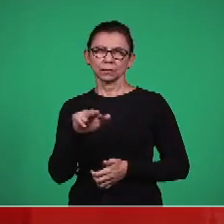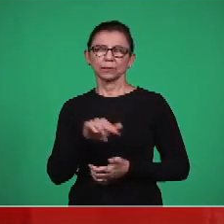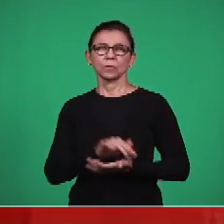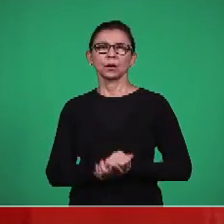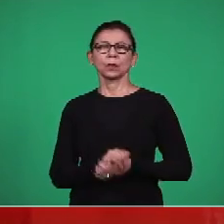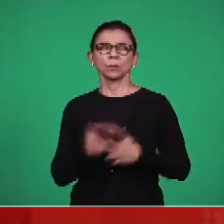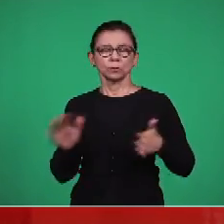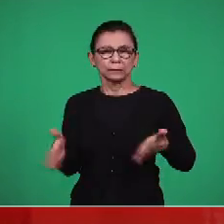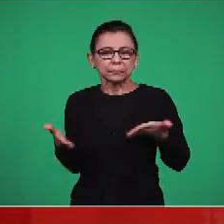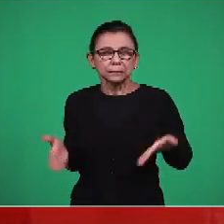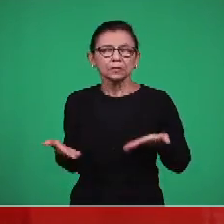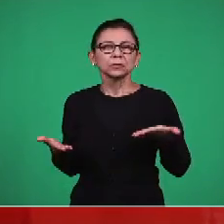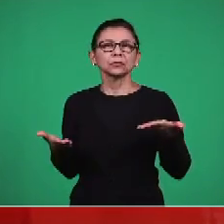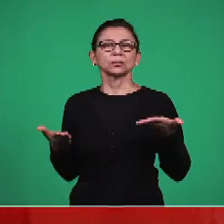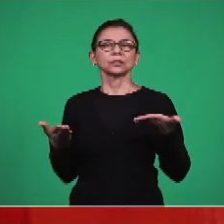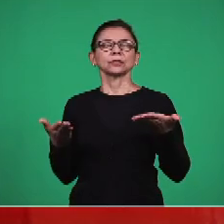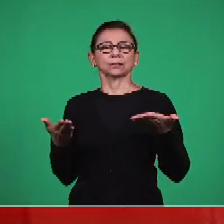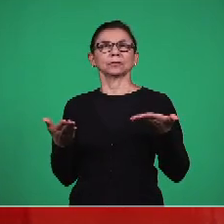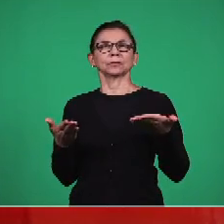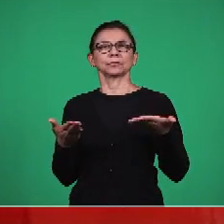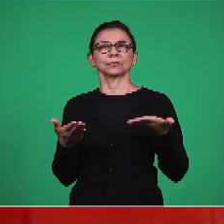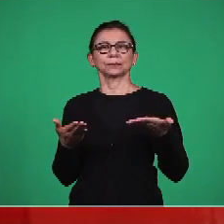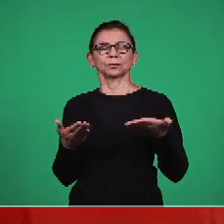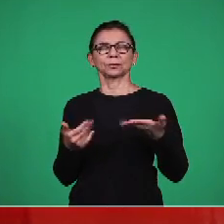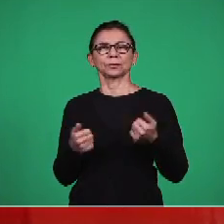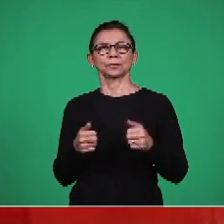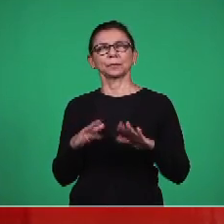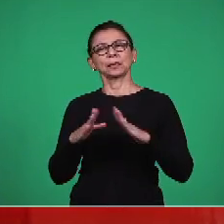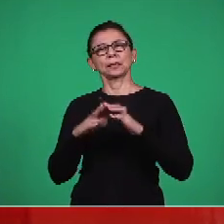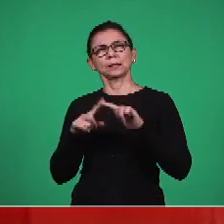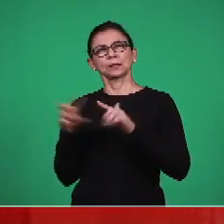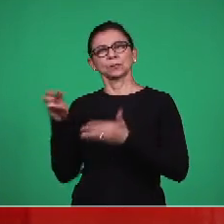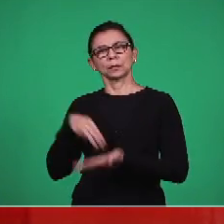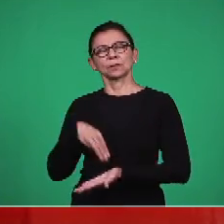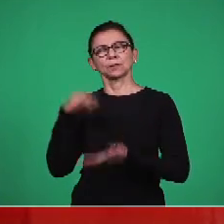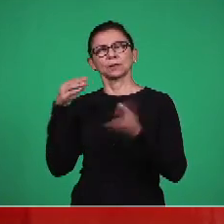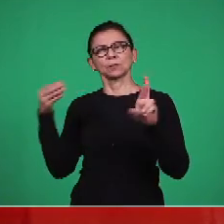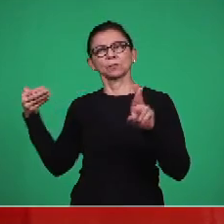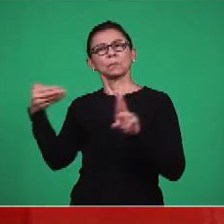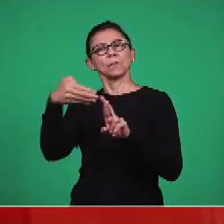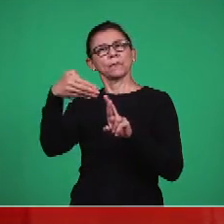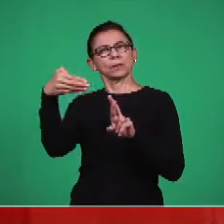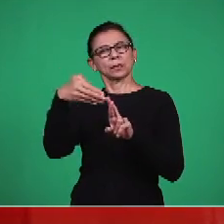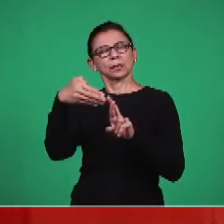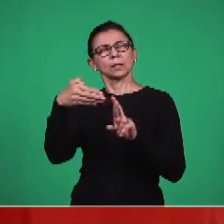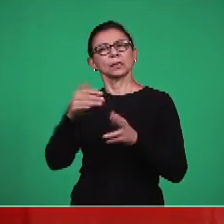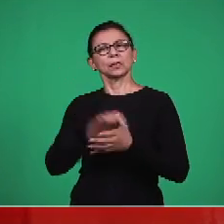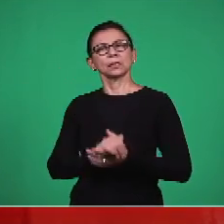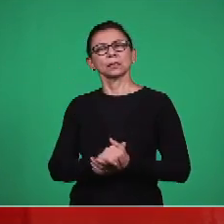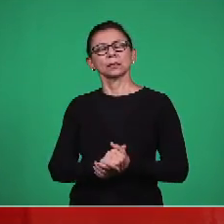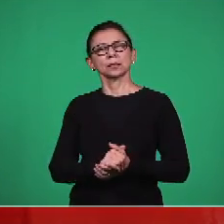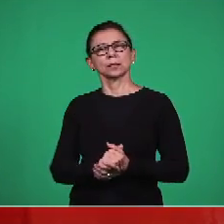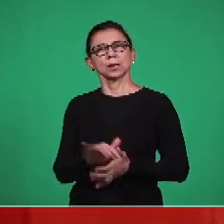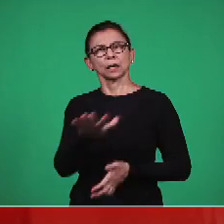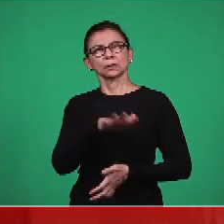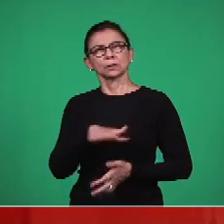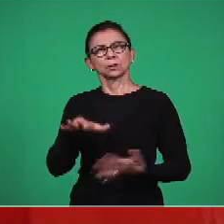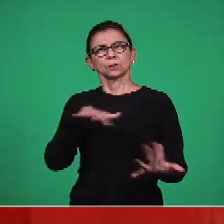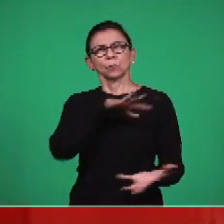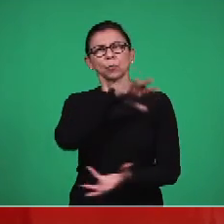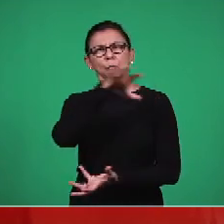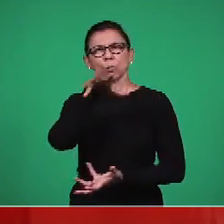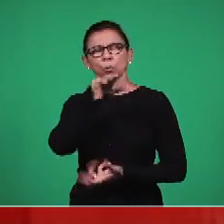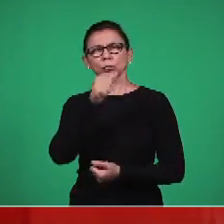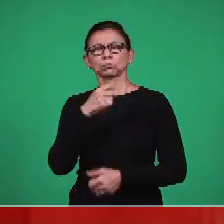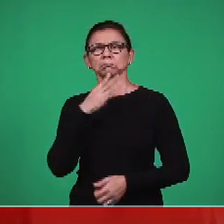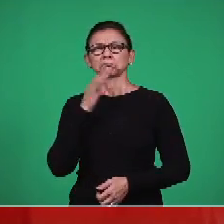incentivo, a Igreja Maranata, a sua referência a nível mundial, já conhecida,